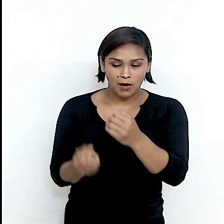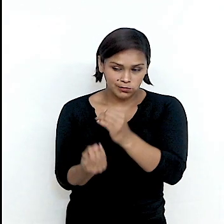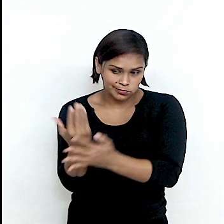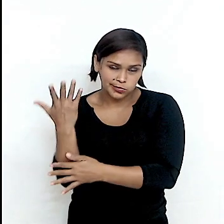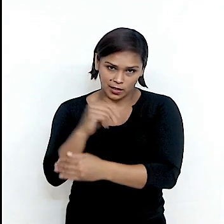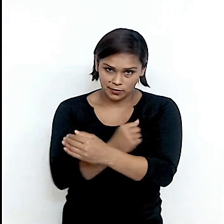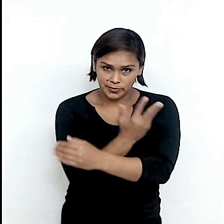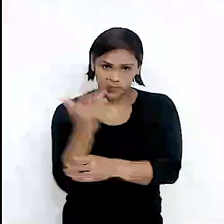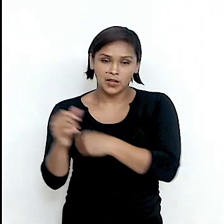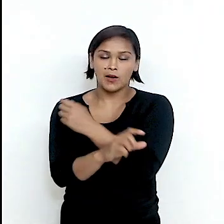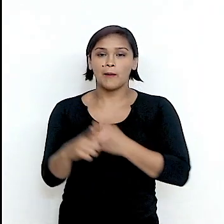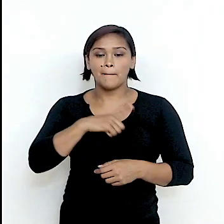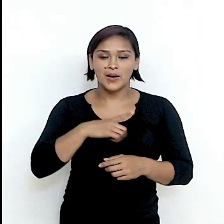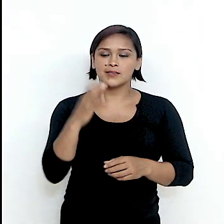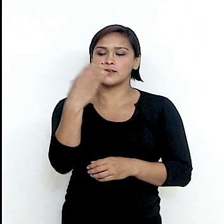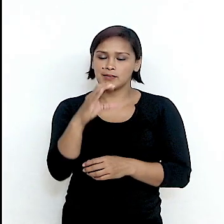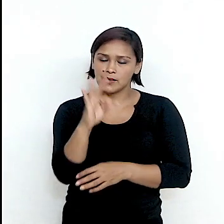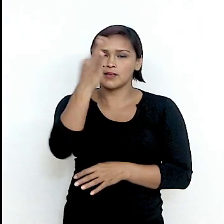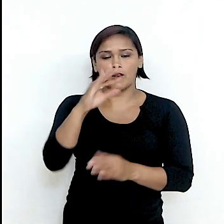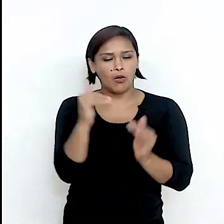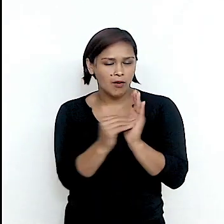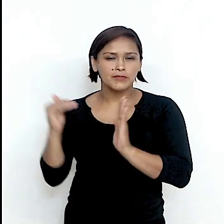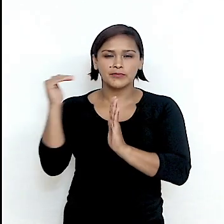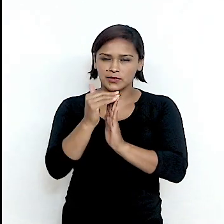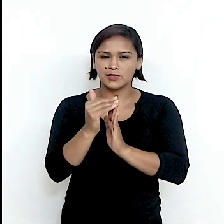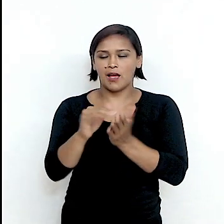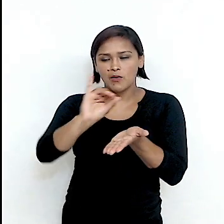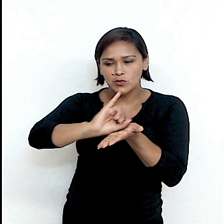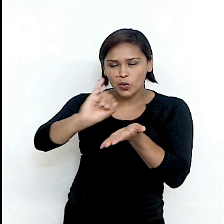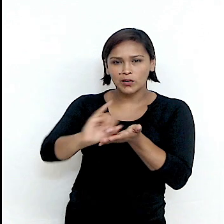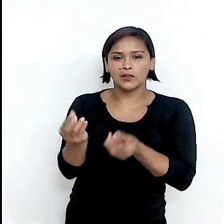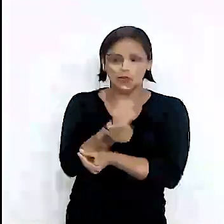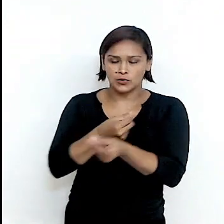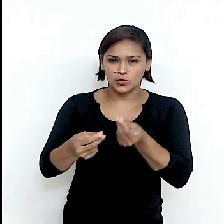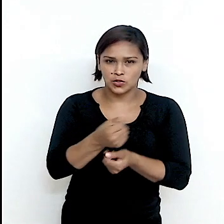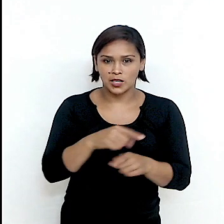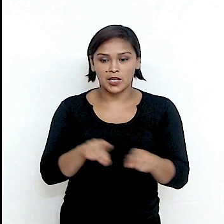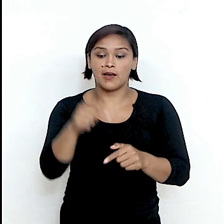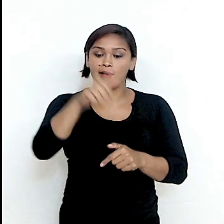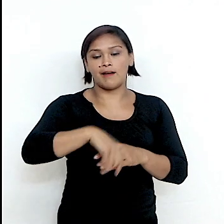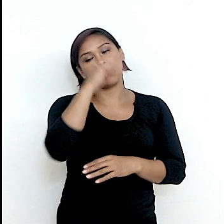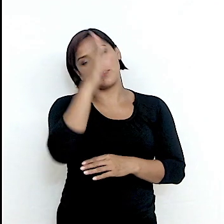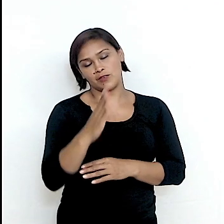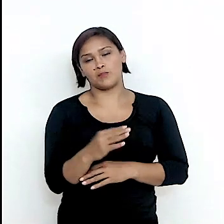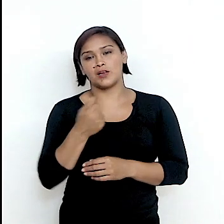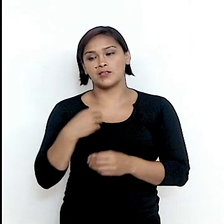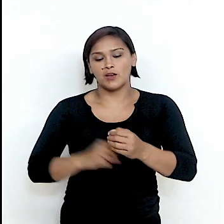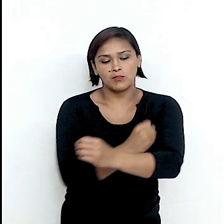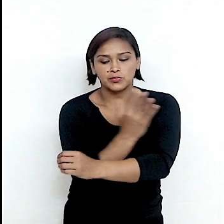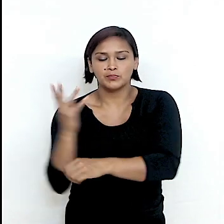científica nós sempre tecnologia avançadas é um grande exportador de capitais do Brasil por sua vez é um país com recursos naturais